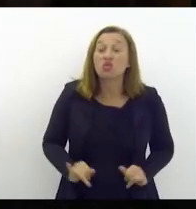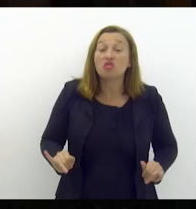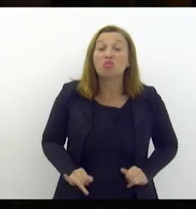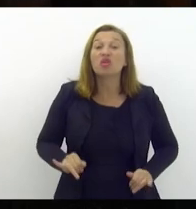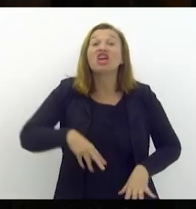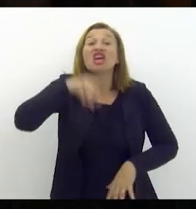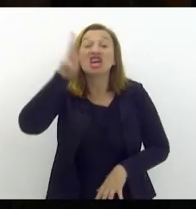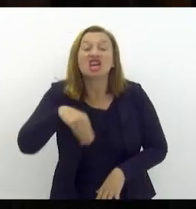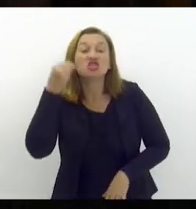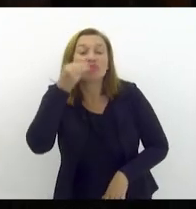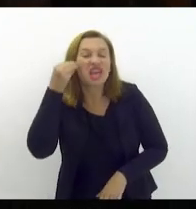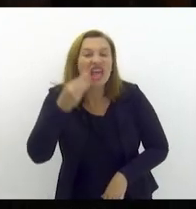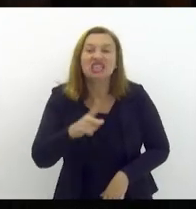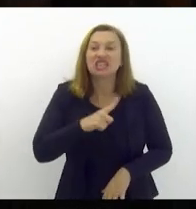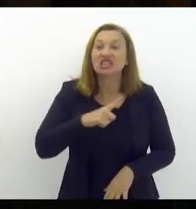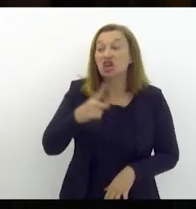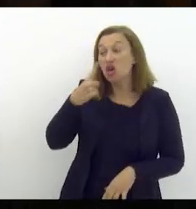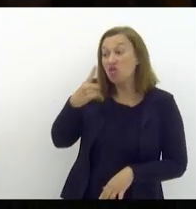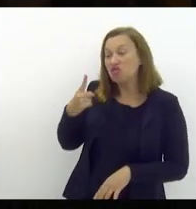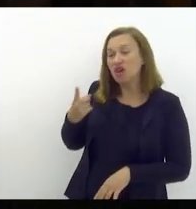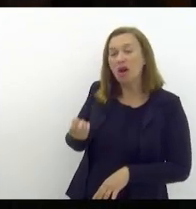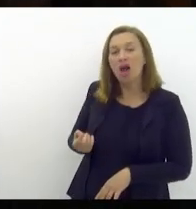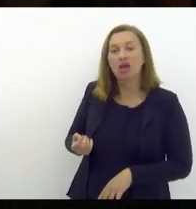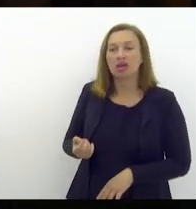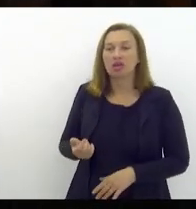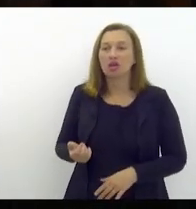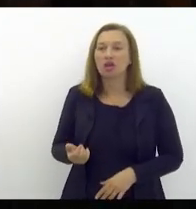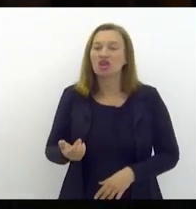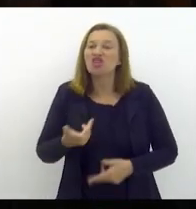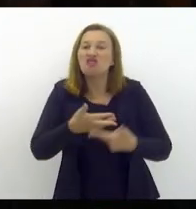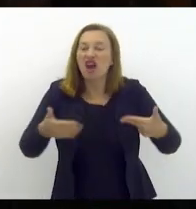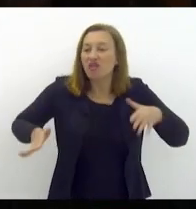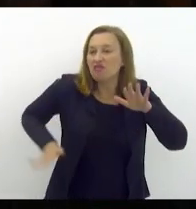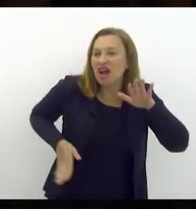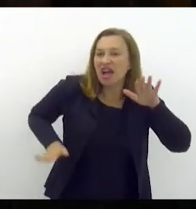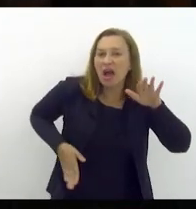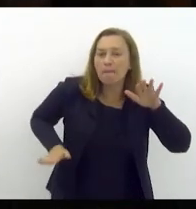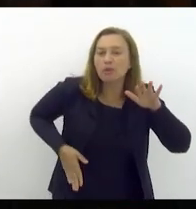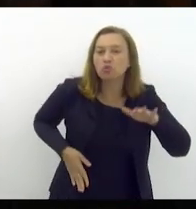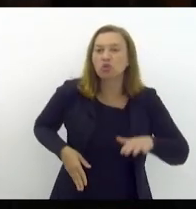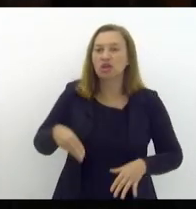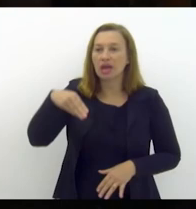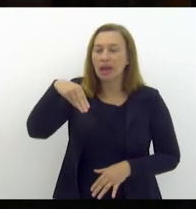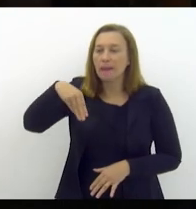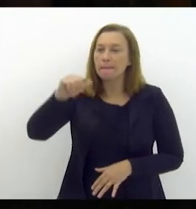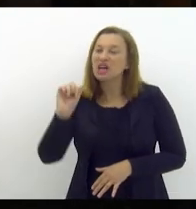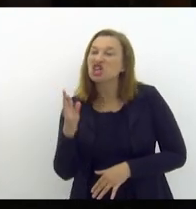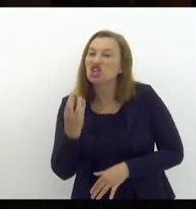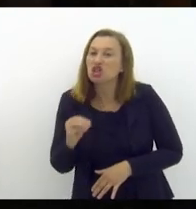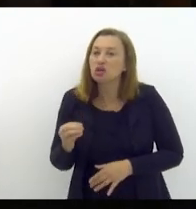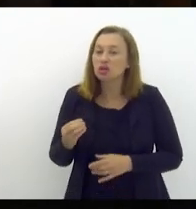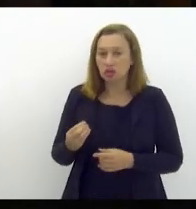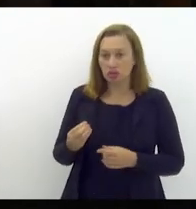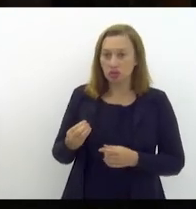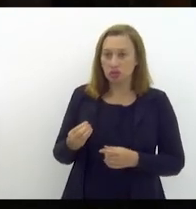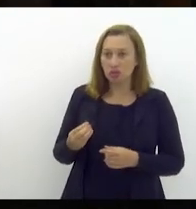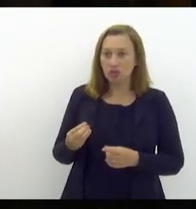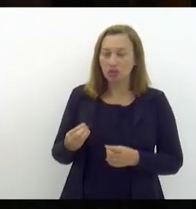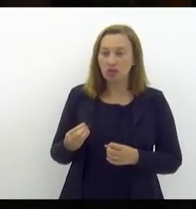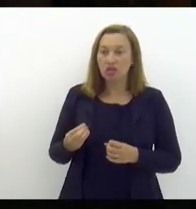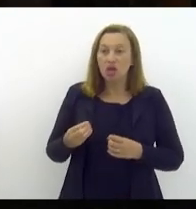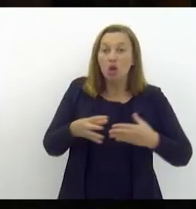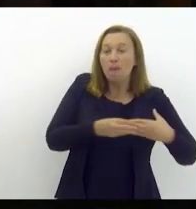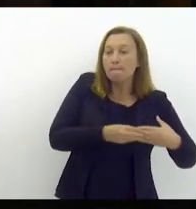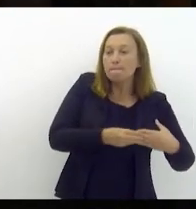a dor quem vive a dor. Que nem eu vi há pouco tempo agora, um mando de vagabundo no Manguinho, agredindo um policial, arrastando ele para dentro da